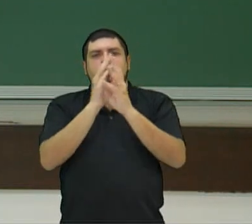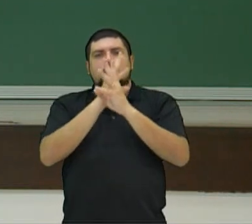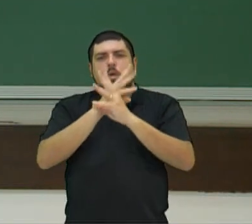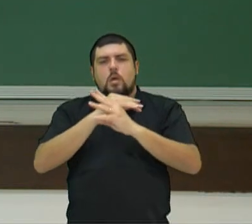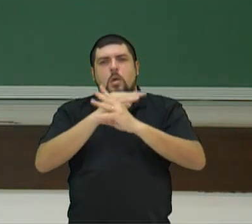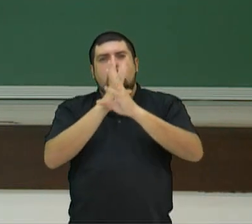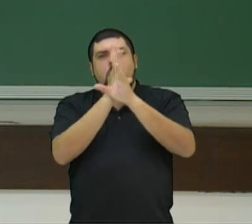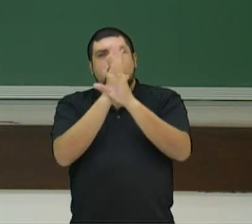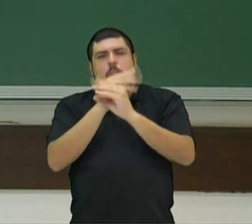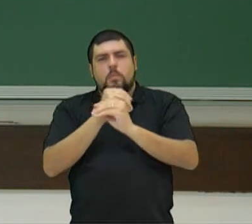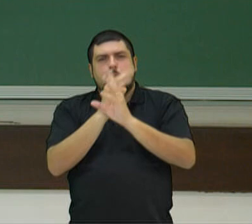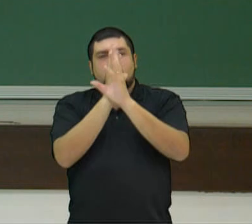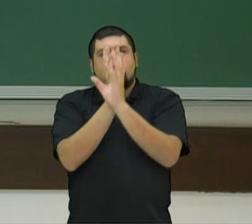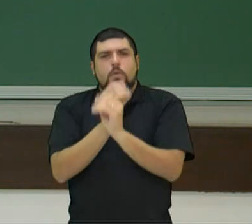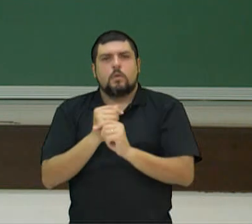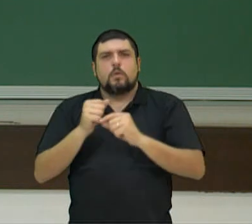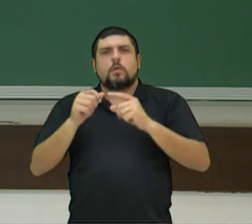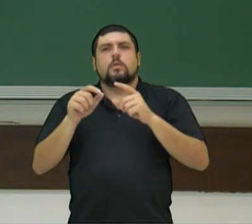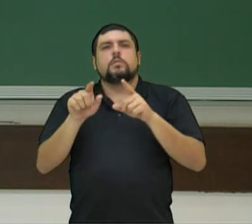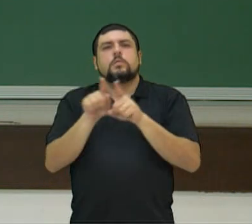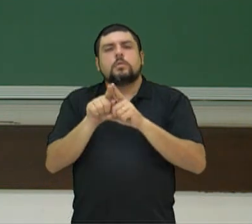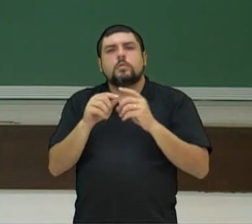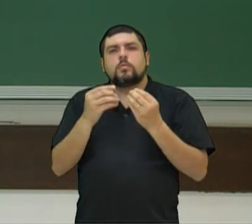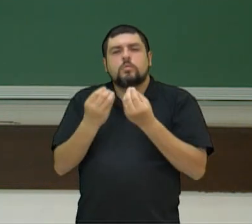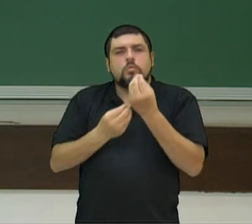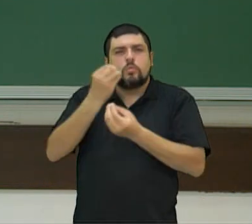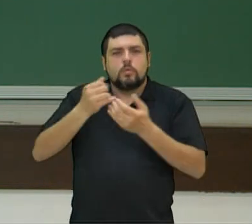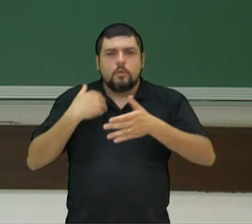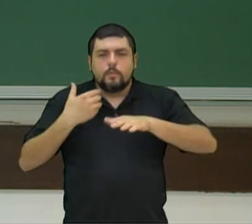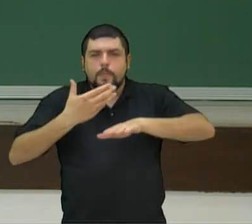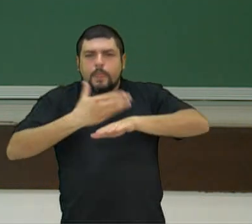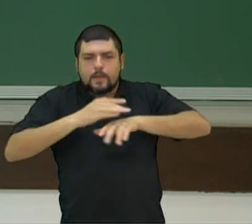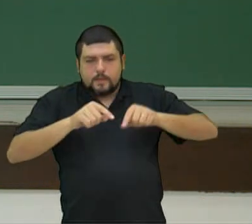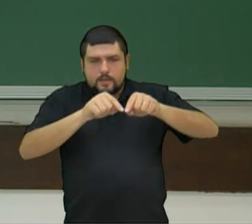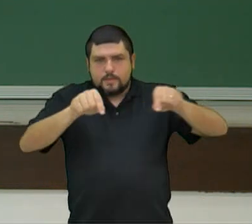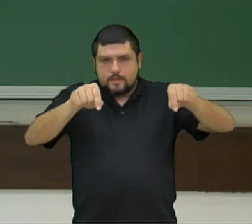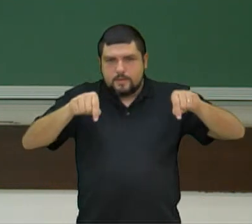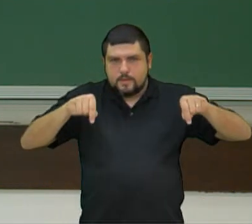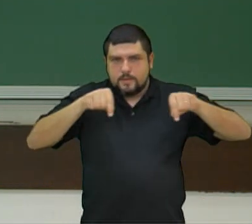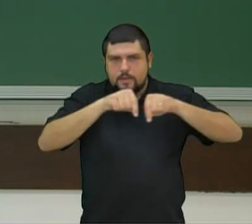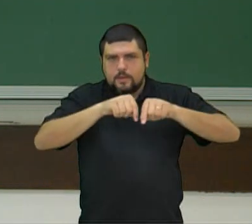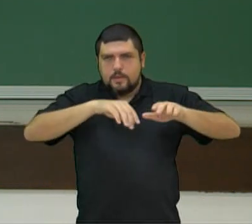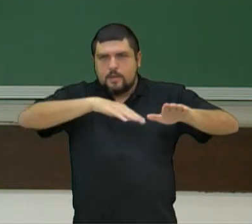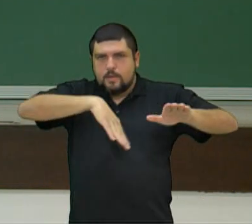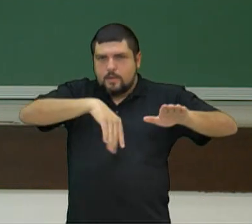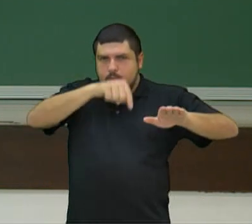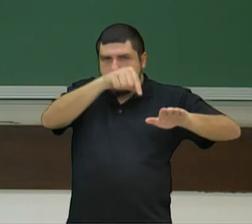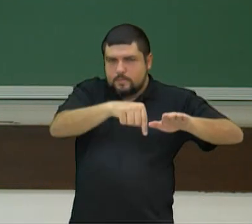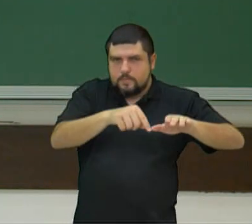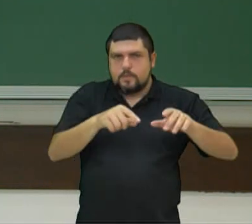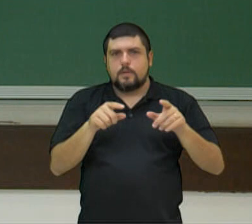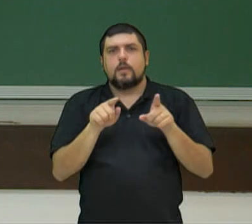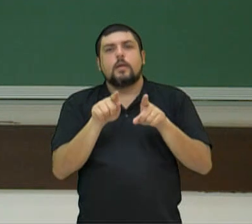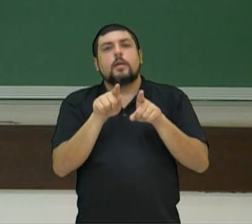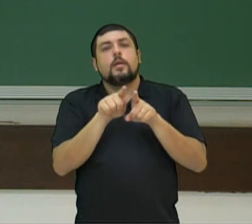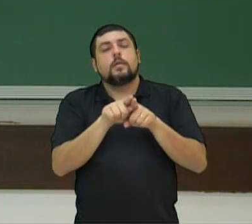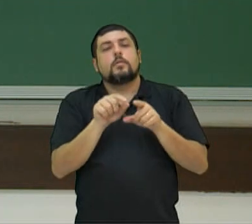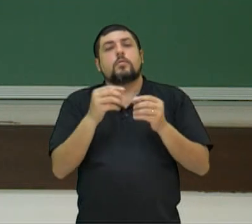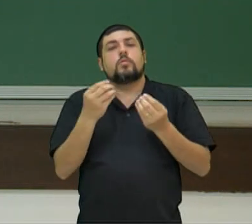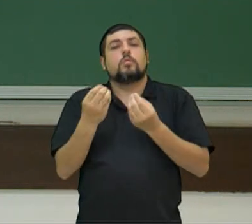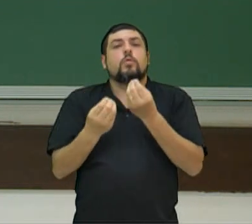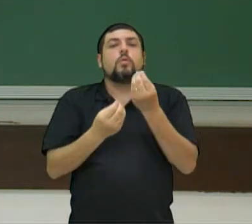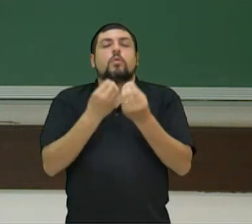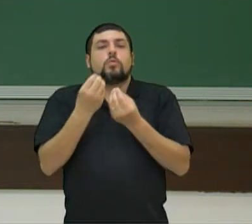os braços, né? Elas, além de treinar na piscina, normalmente essas atletas fazem um treino muito